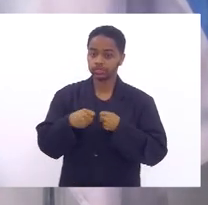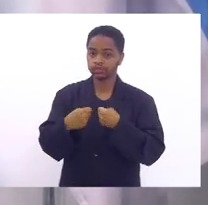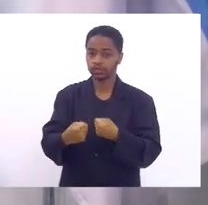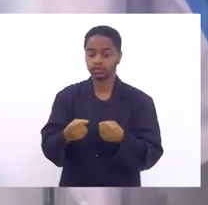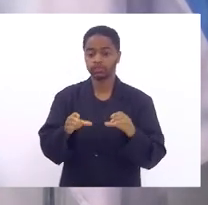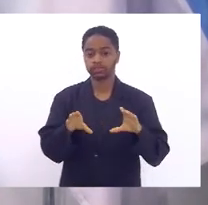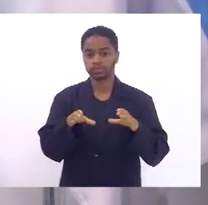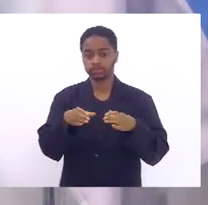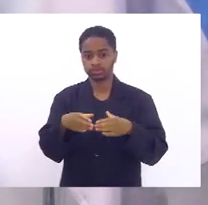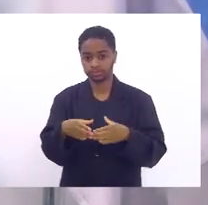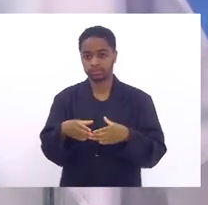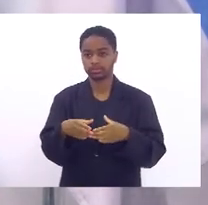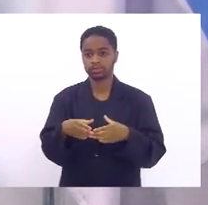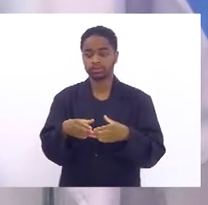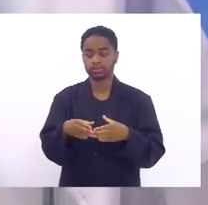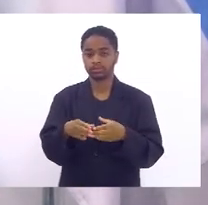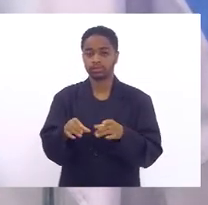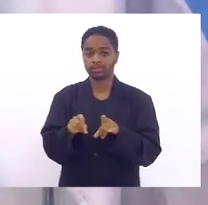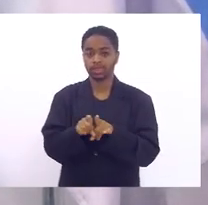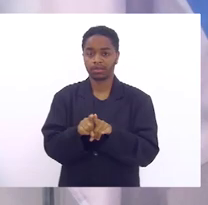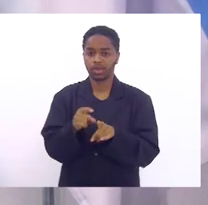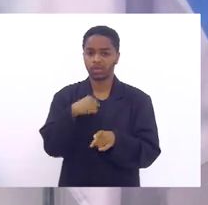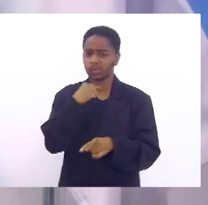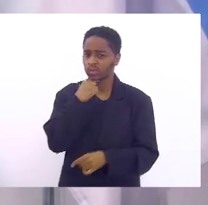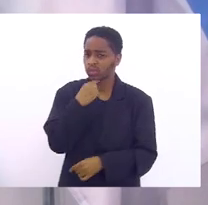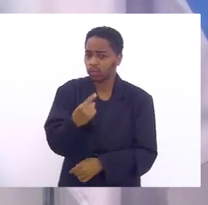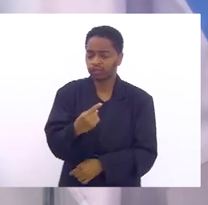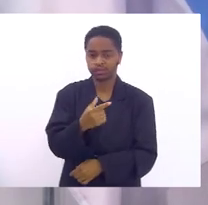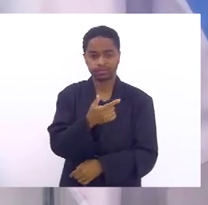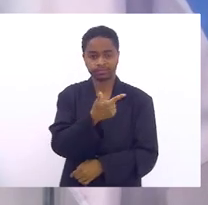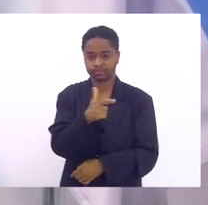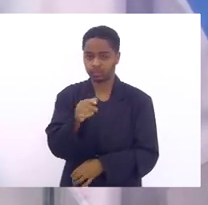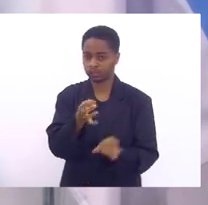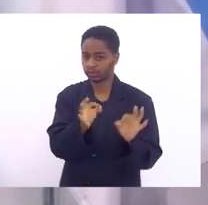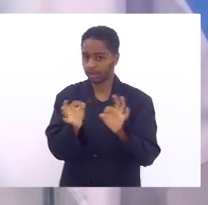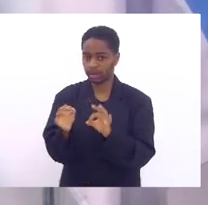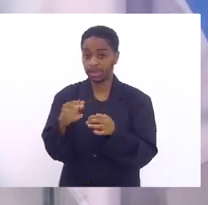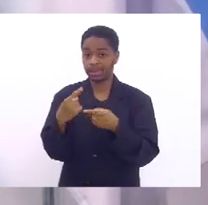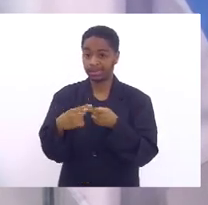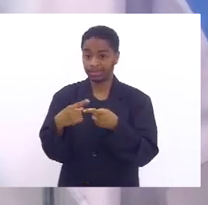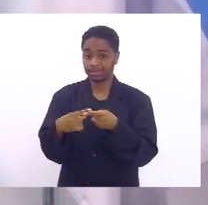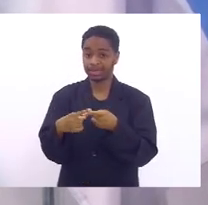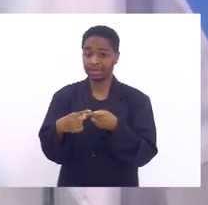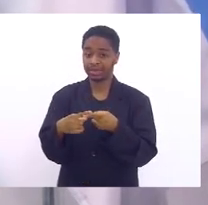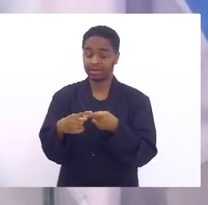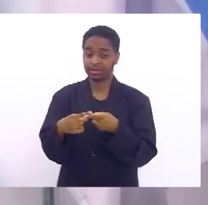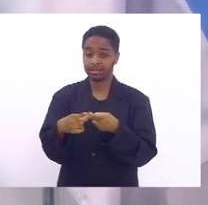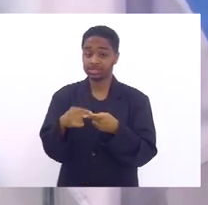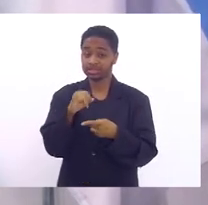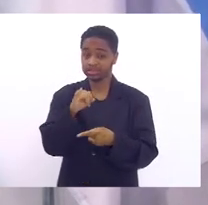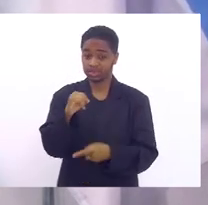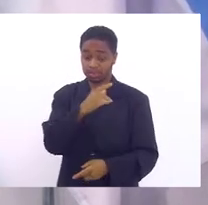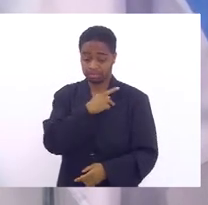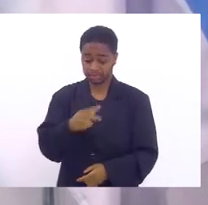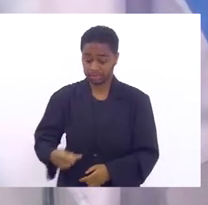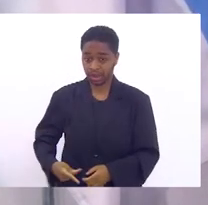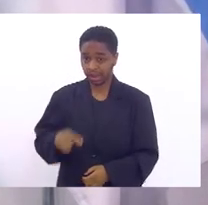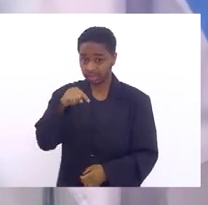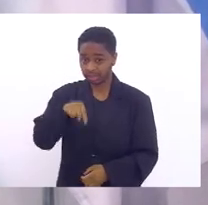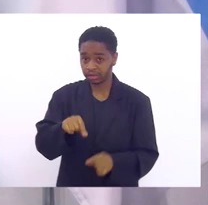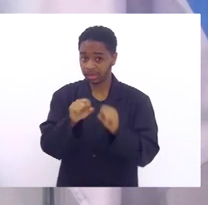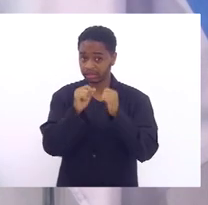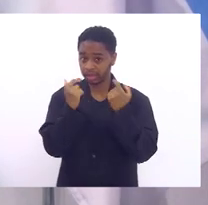eh e eu não tenho dúvida que se não fosse também o presidente dessa casa Rodrigo vacel